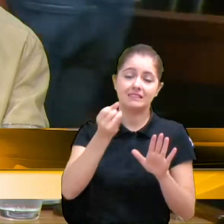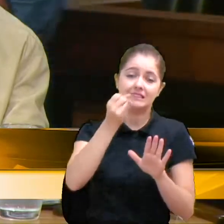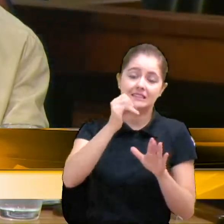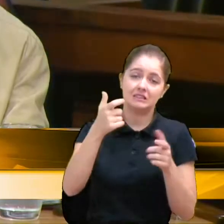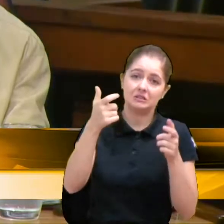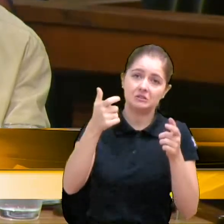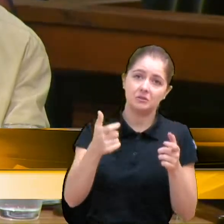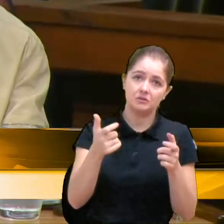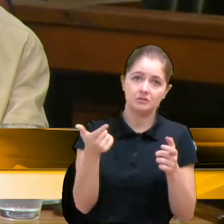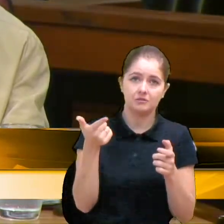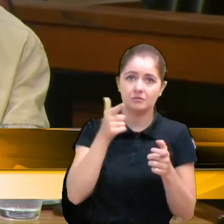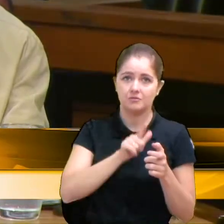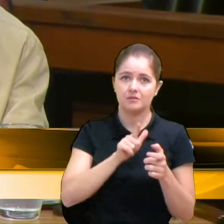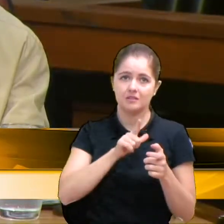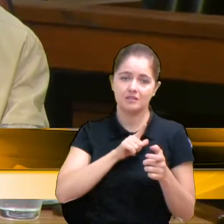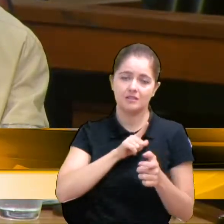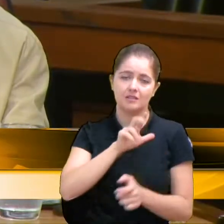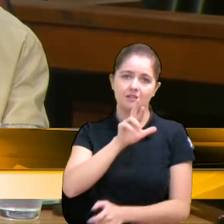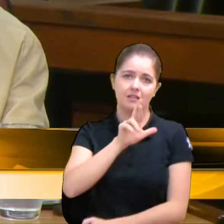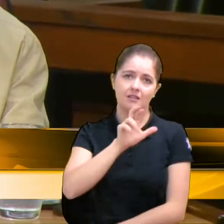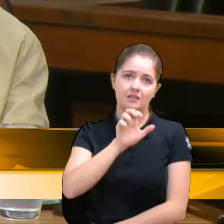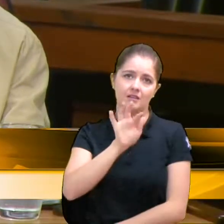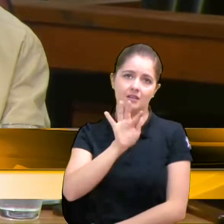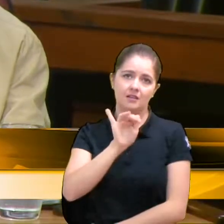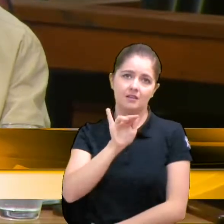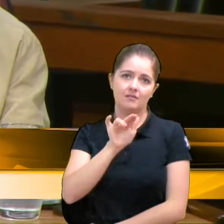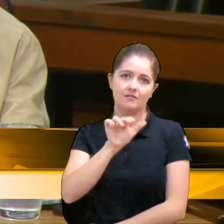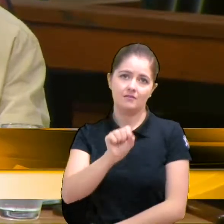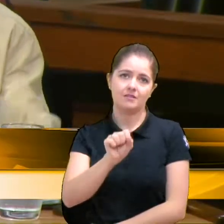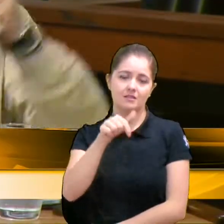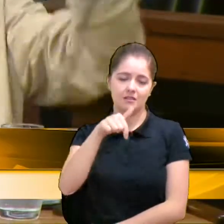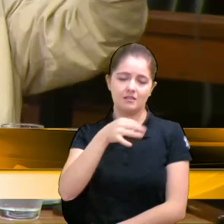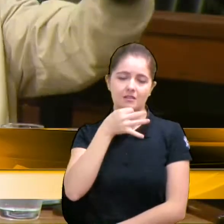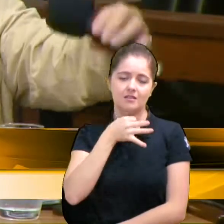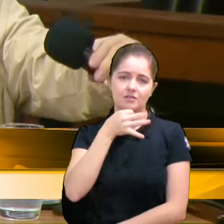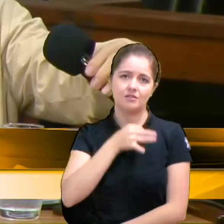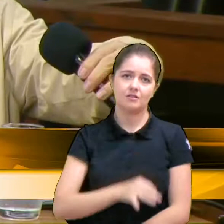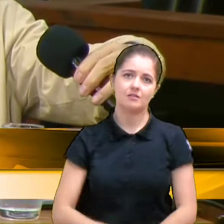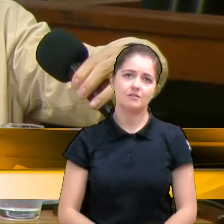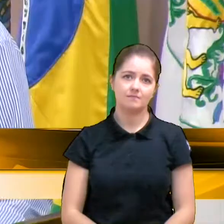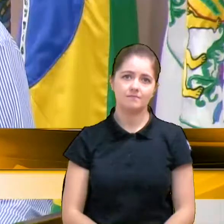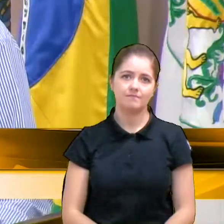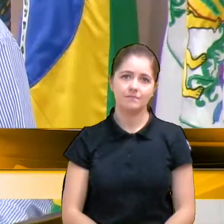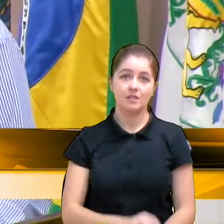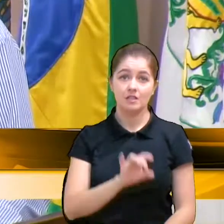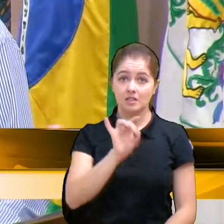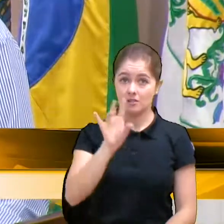gente possa ter esse refis aqui em Caxias. Obrigado pelo apoio. Correto, e para relembrar,